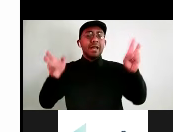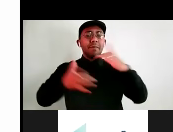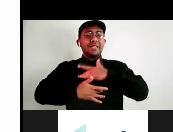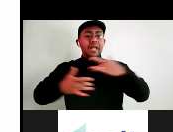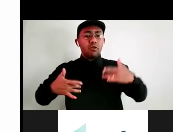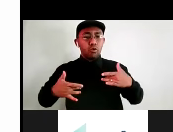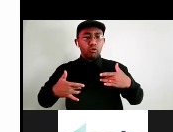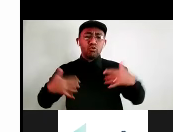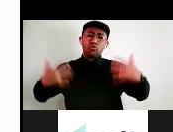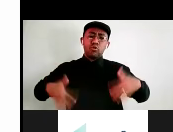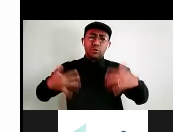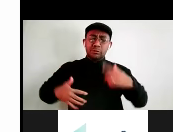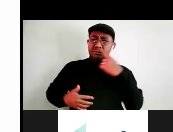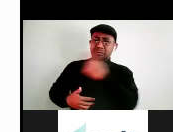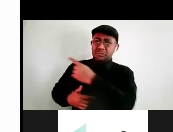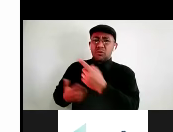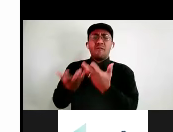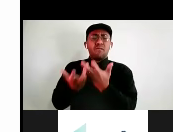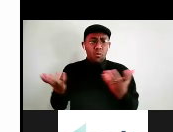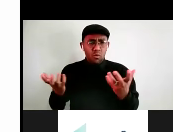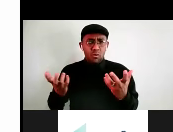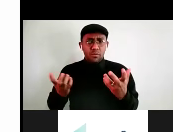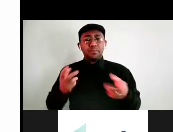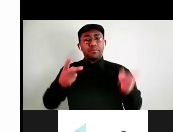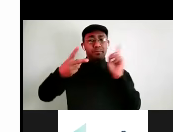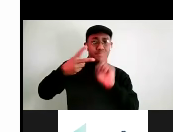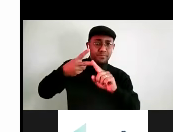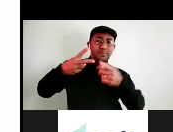relação à orientação sexual,